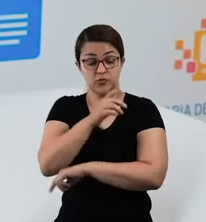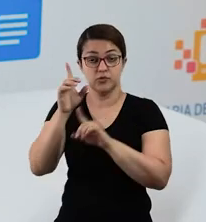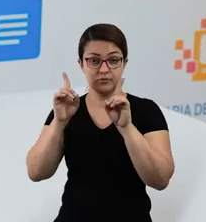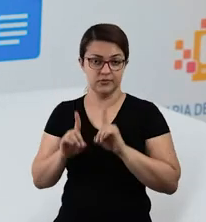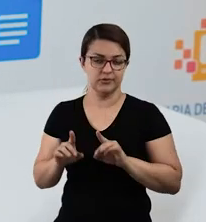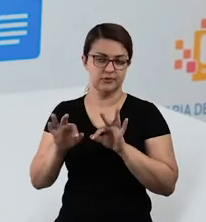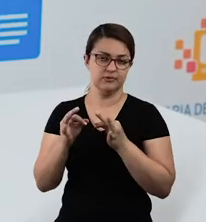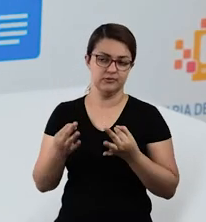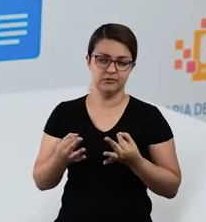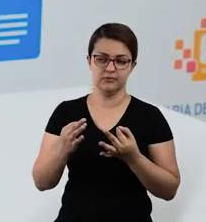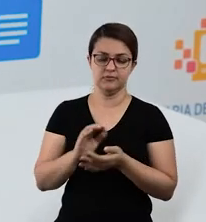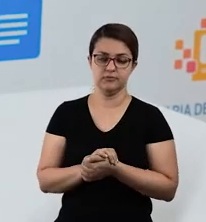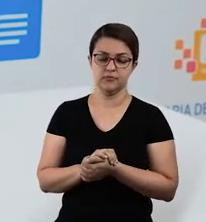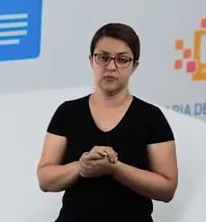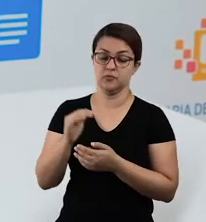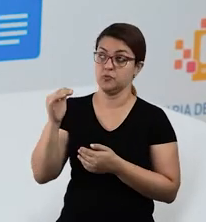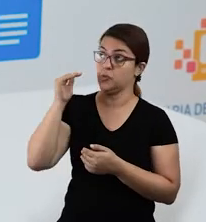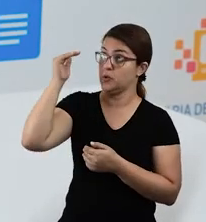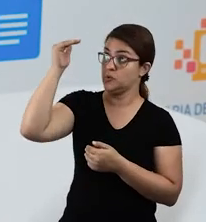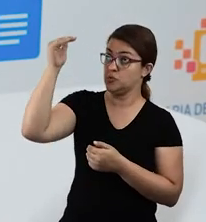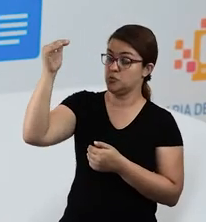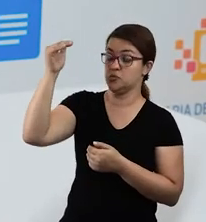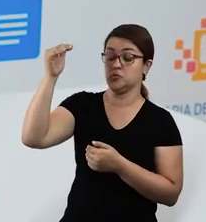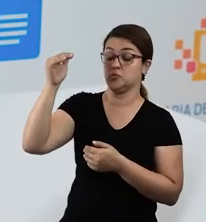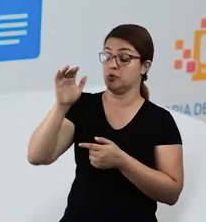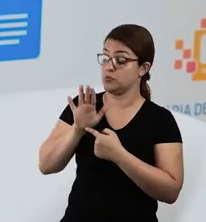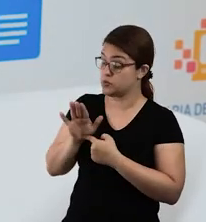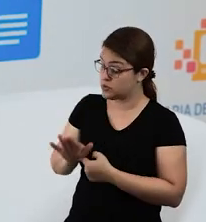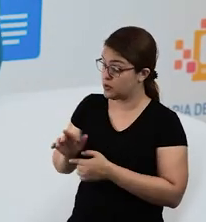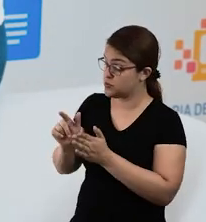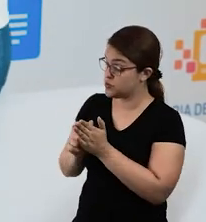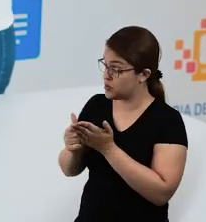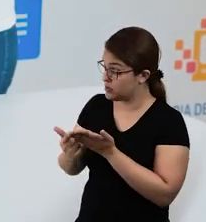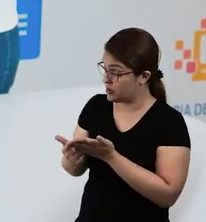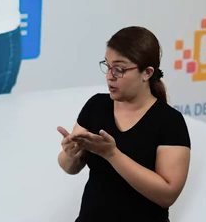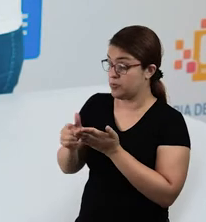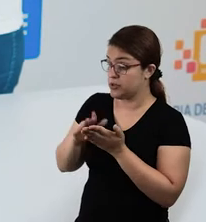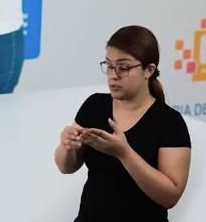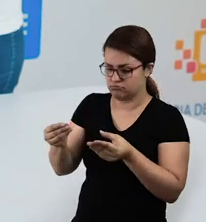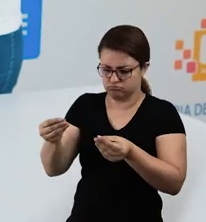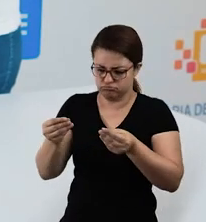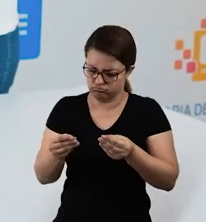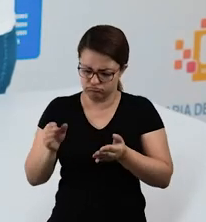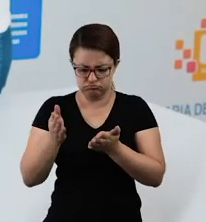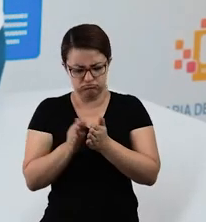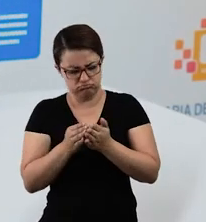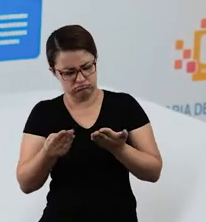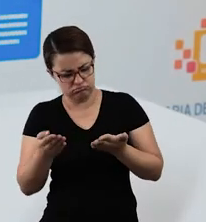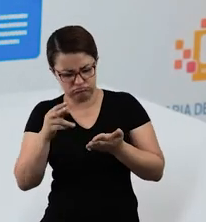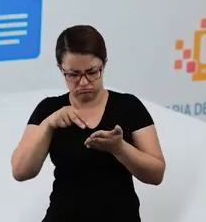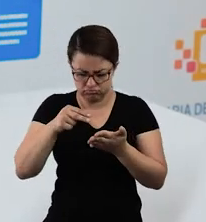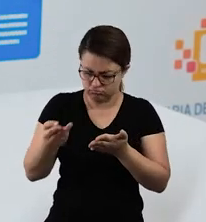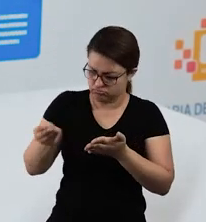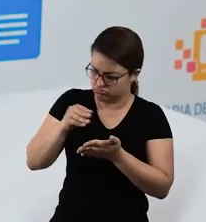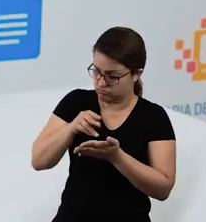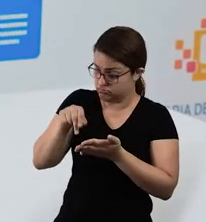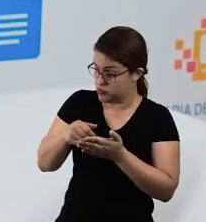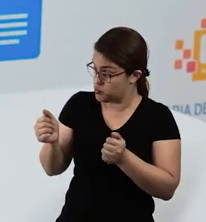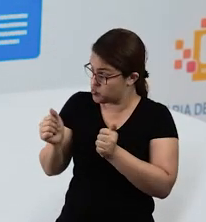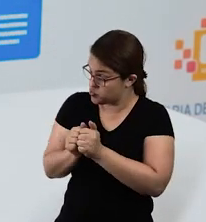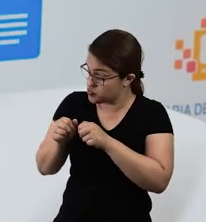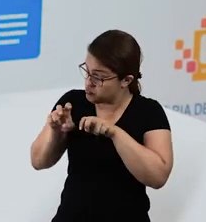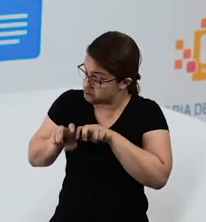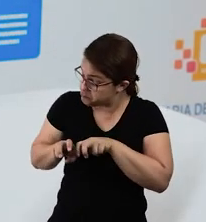É muito simples, né? Um adulto vai oferecer o jornal para a criança, deixar ela manusear, vai ler os textos